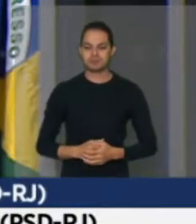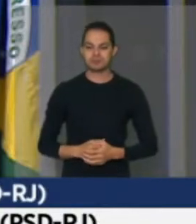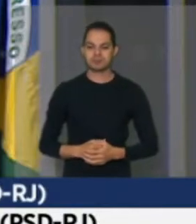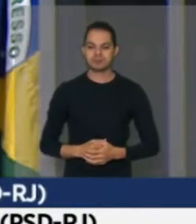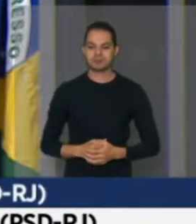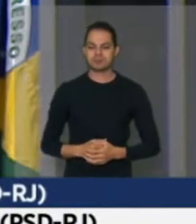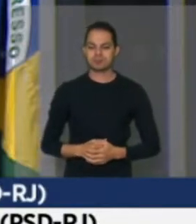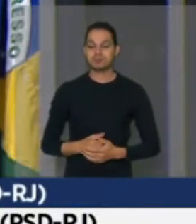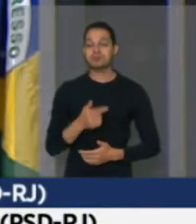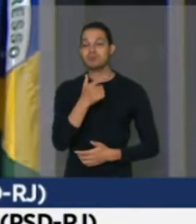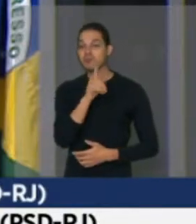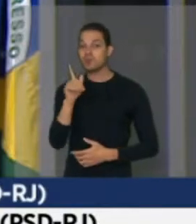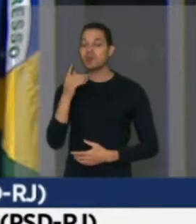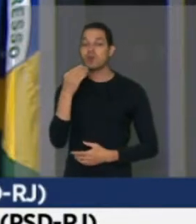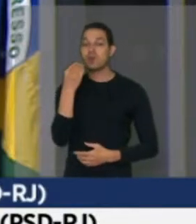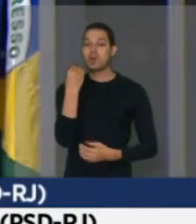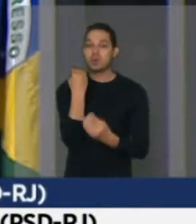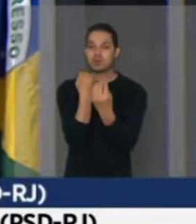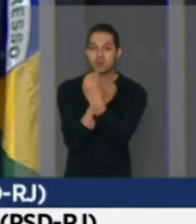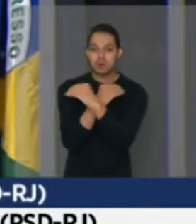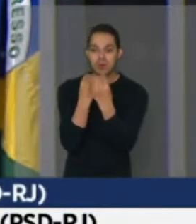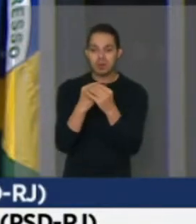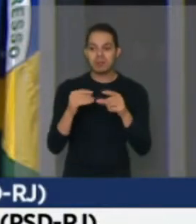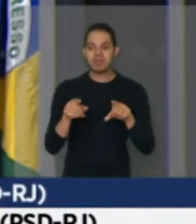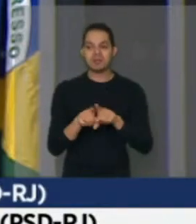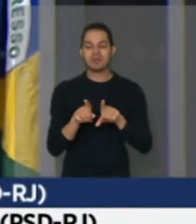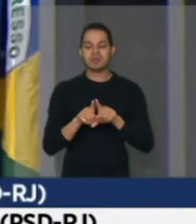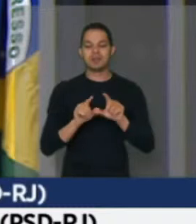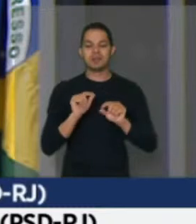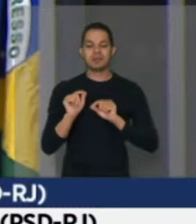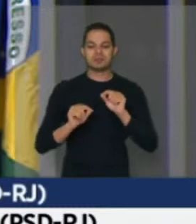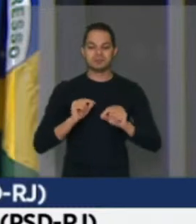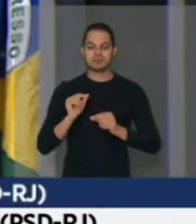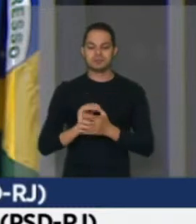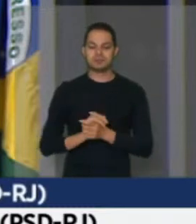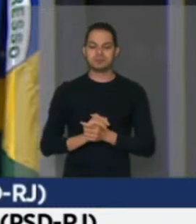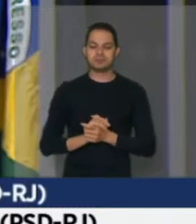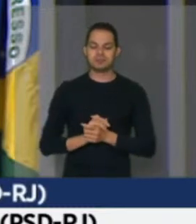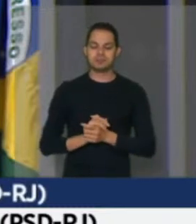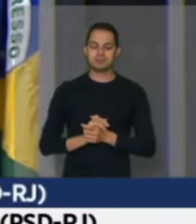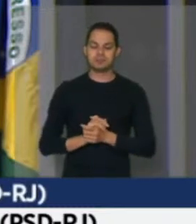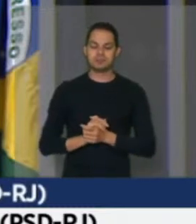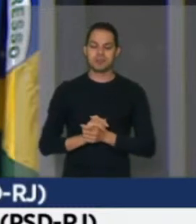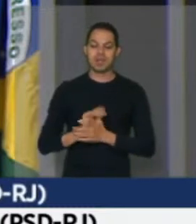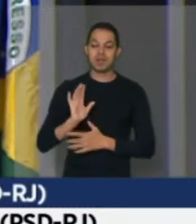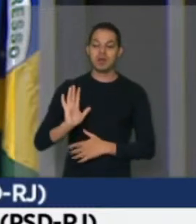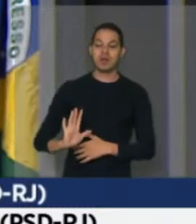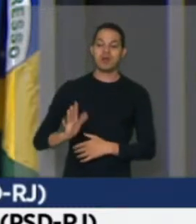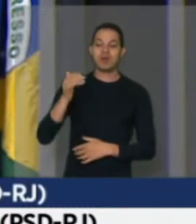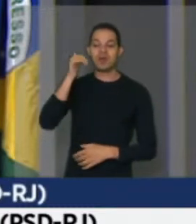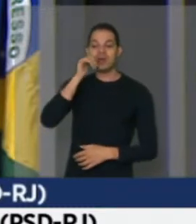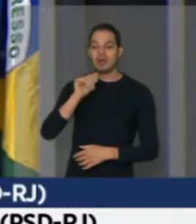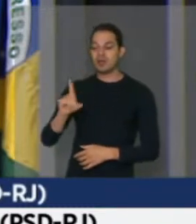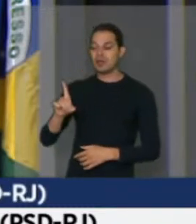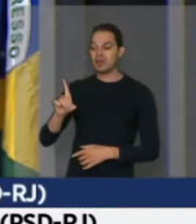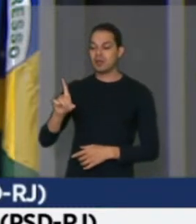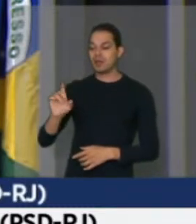O outro argumento, excelências, seria o fato de que ela teria assassinado o